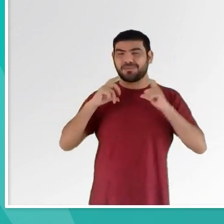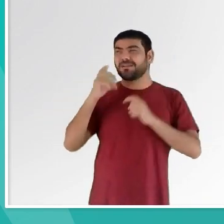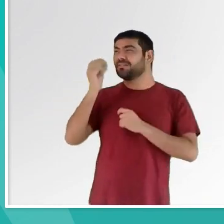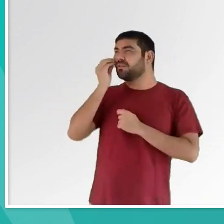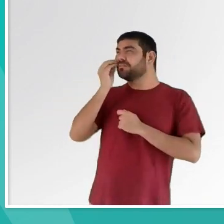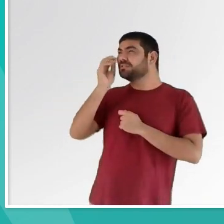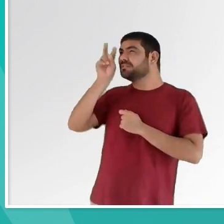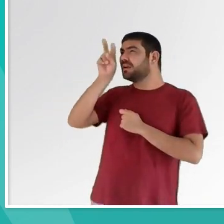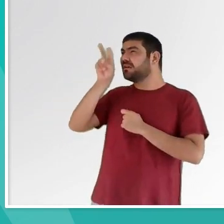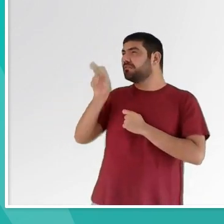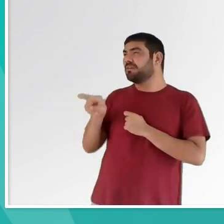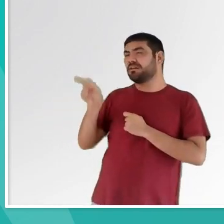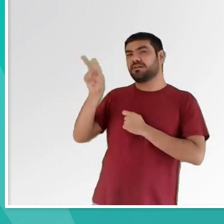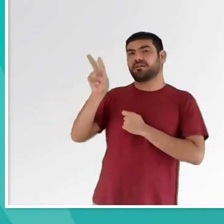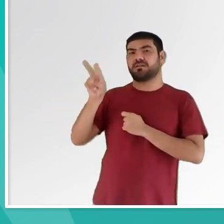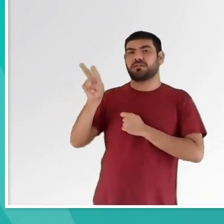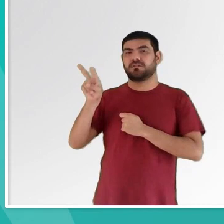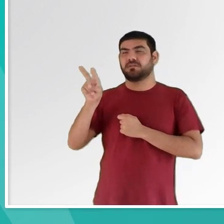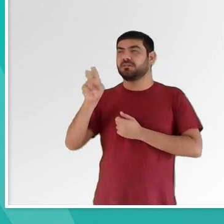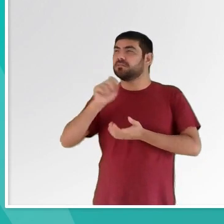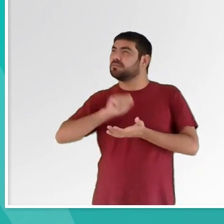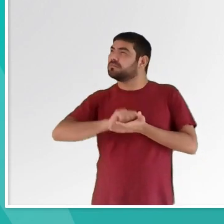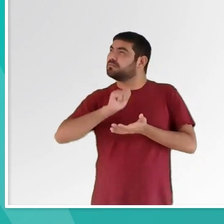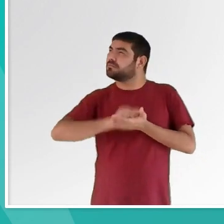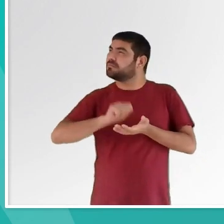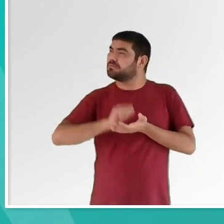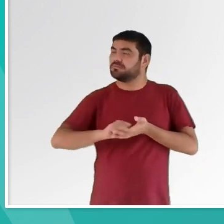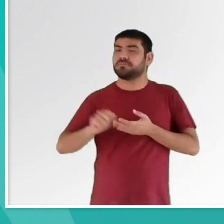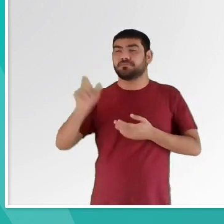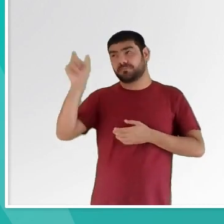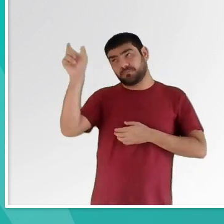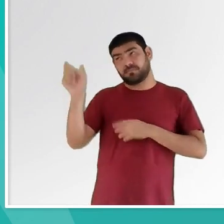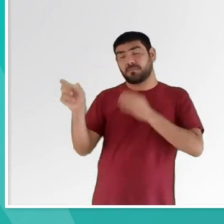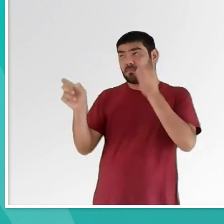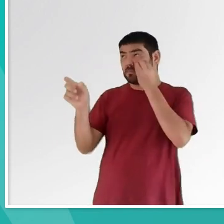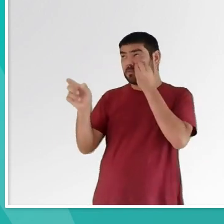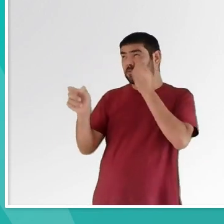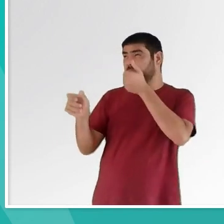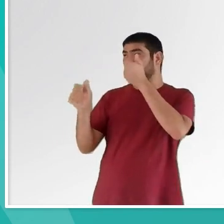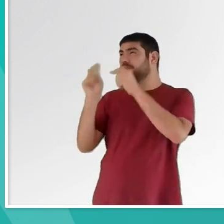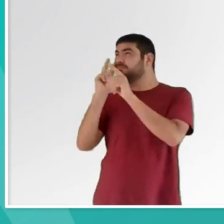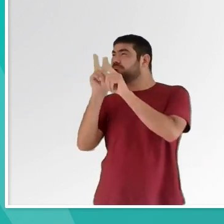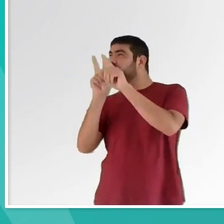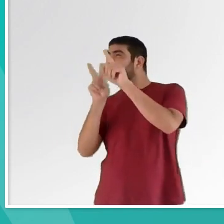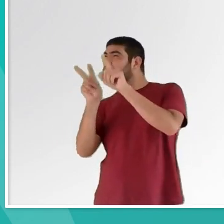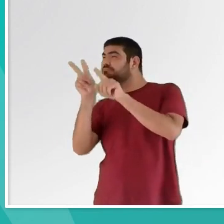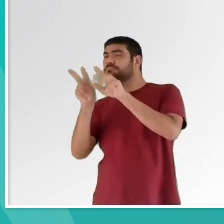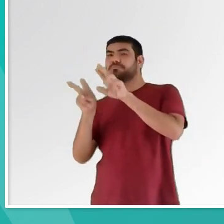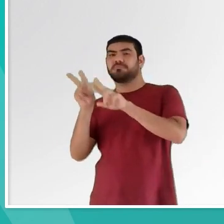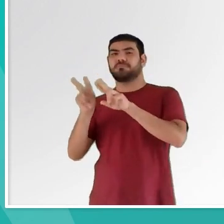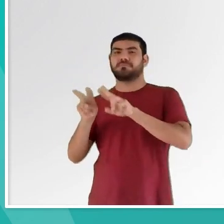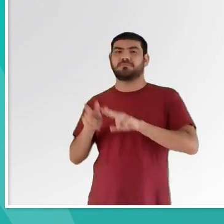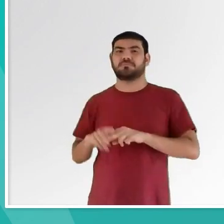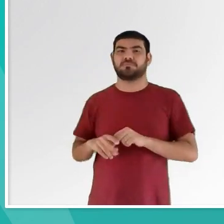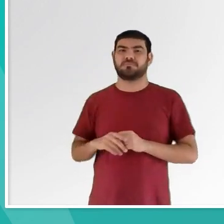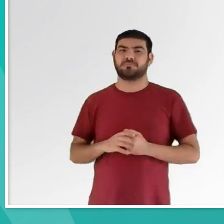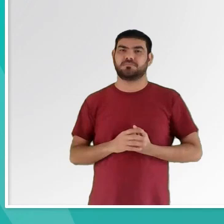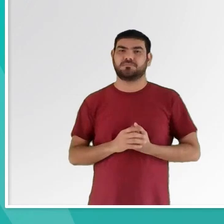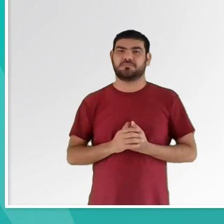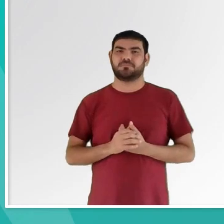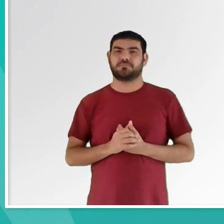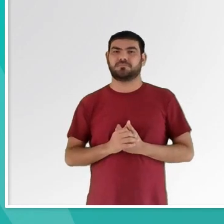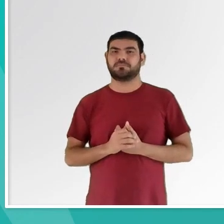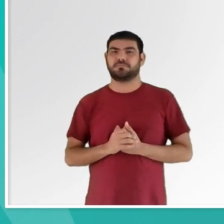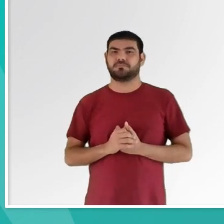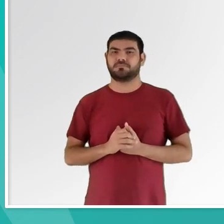a ser caricaturado, né? O objeto de estudo da caricatura é o caricaturado. Então, a gente